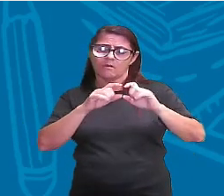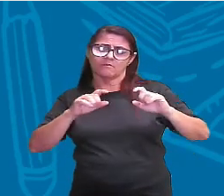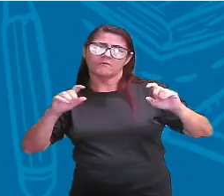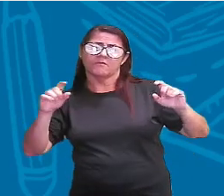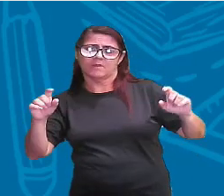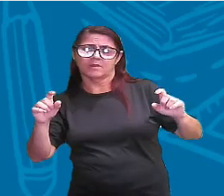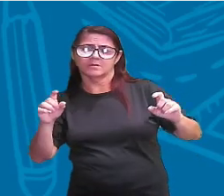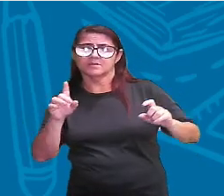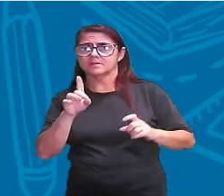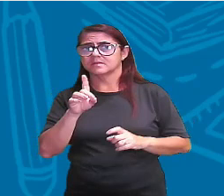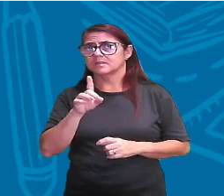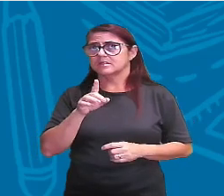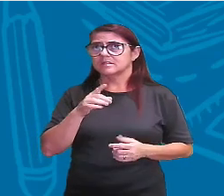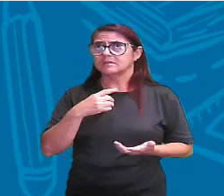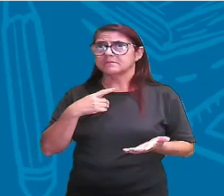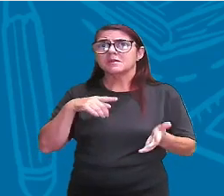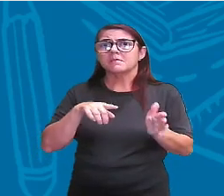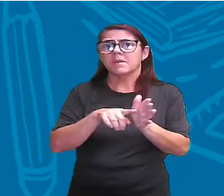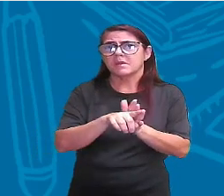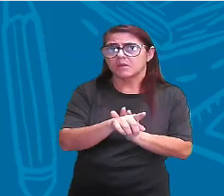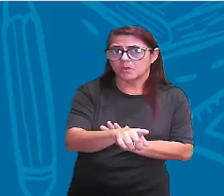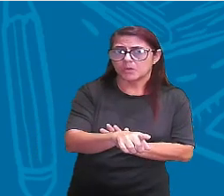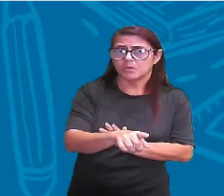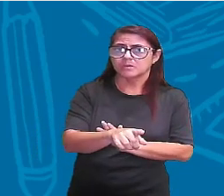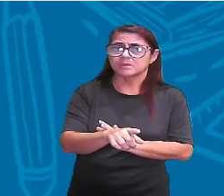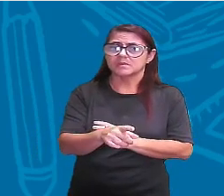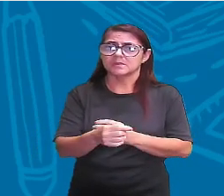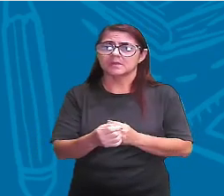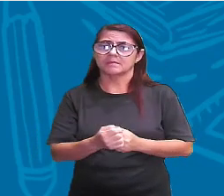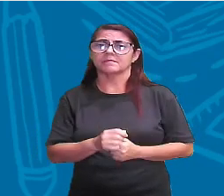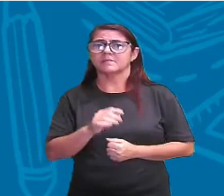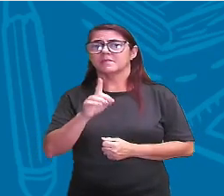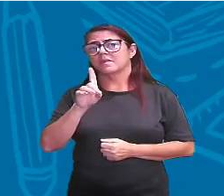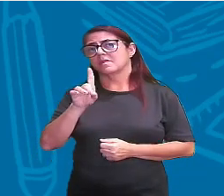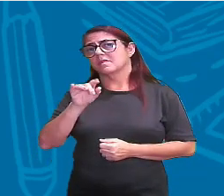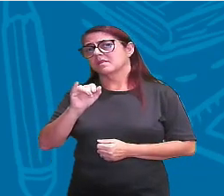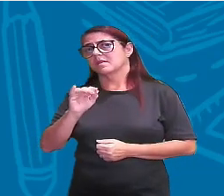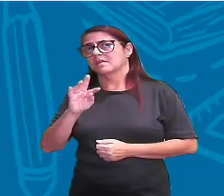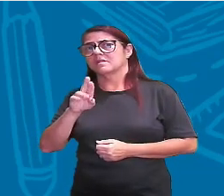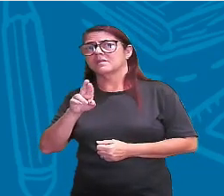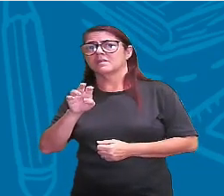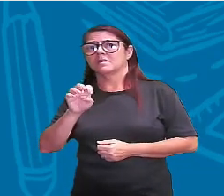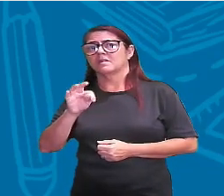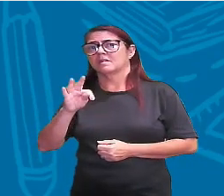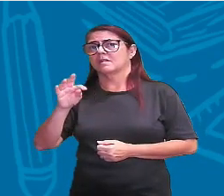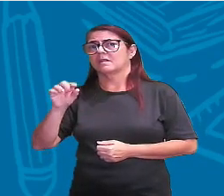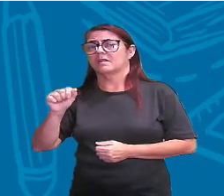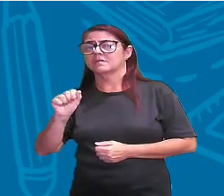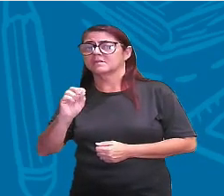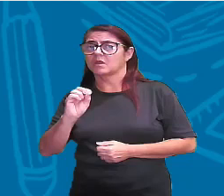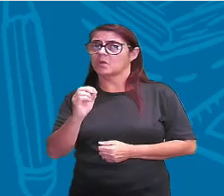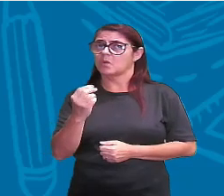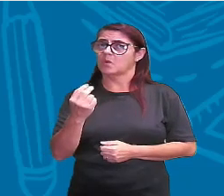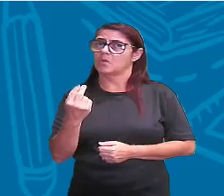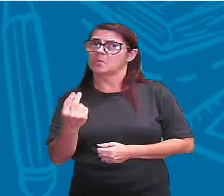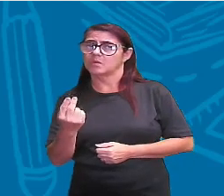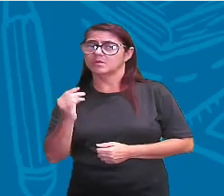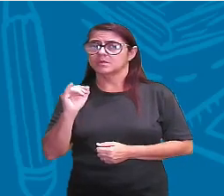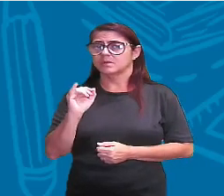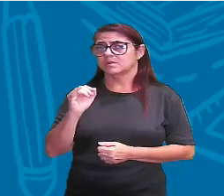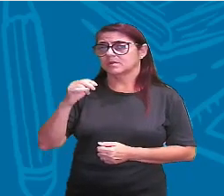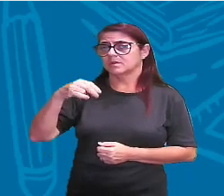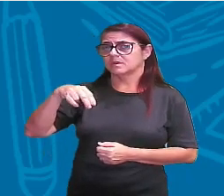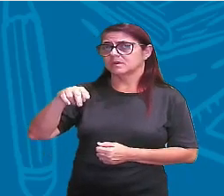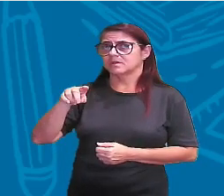question. Ou seja, as perguntas que estão na forma direta e na forma indireta. Quando é que a gente vai saber isso aí? Observa bem